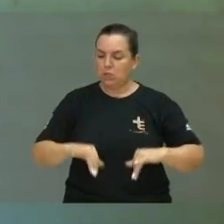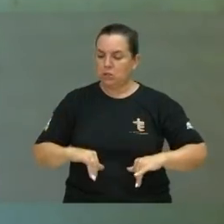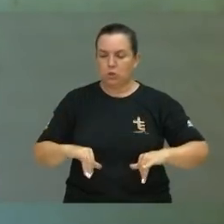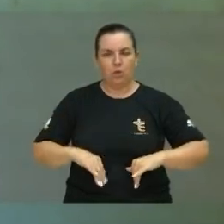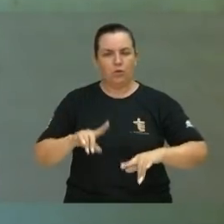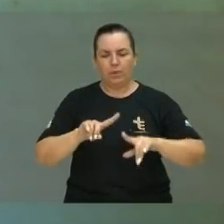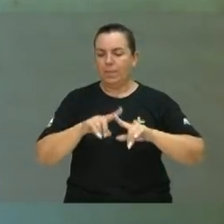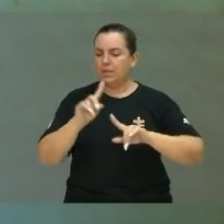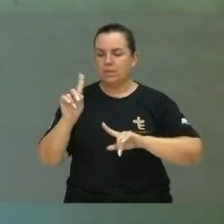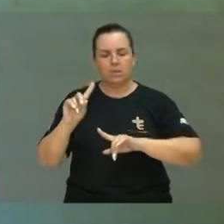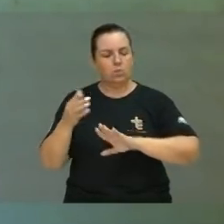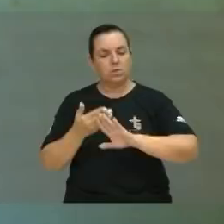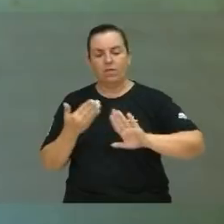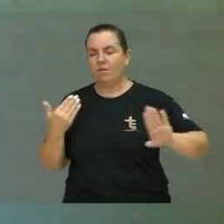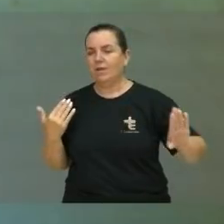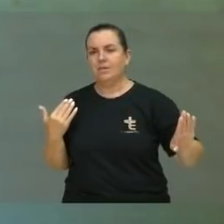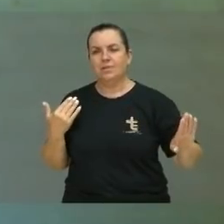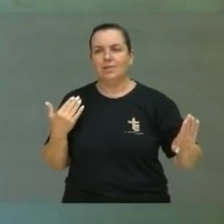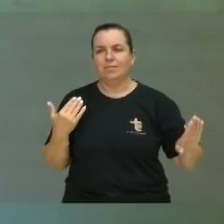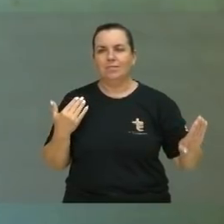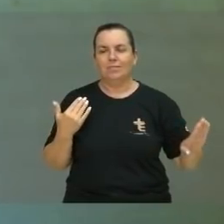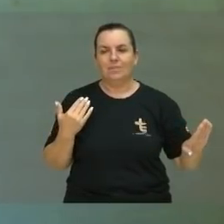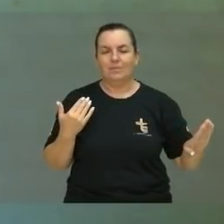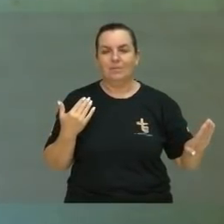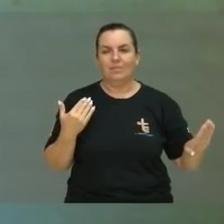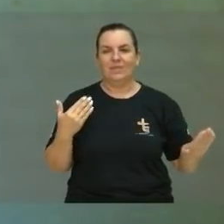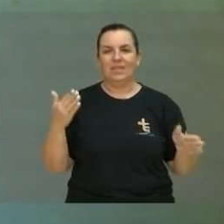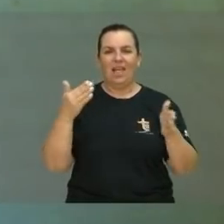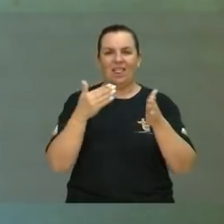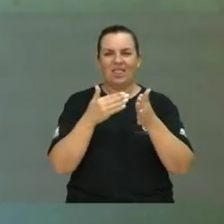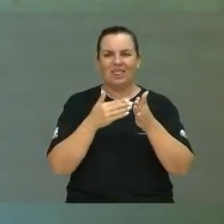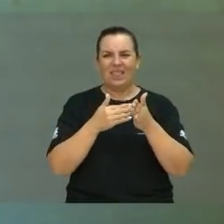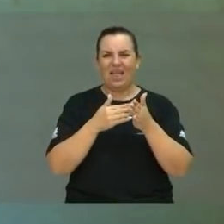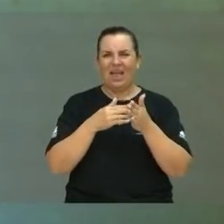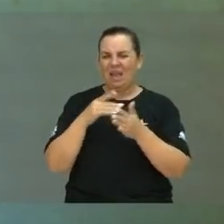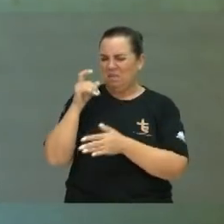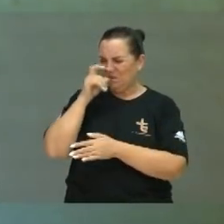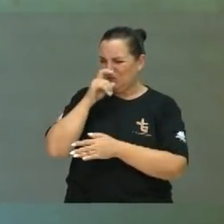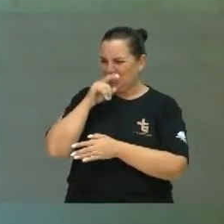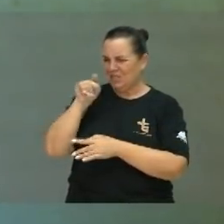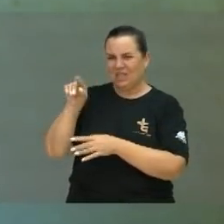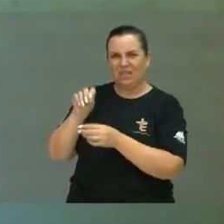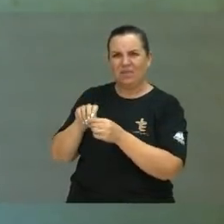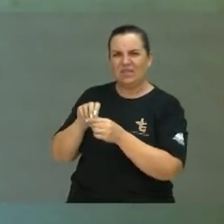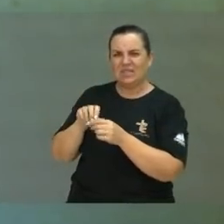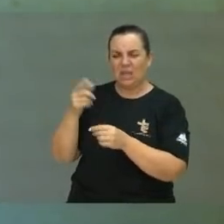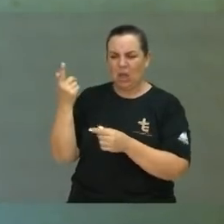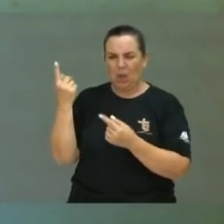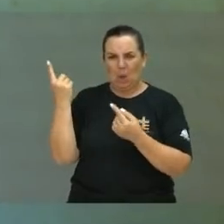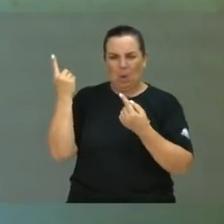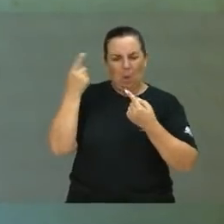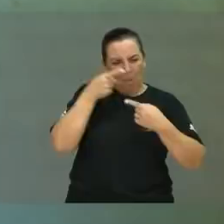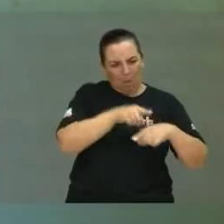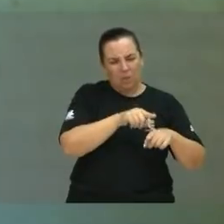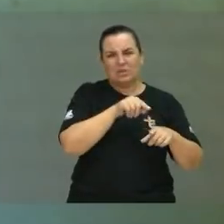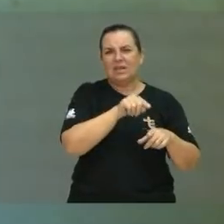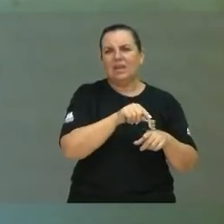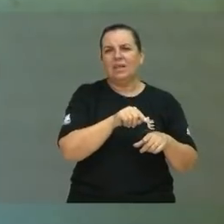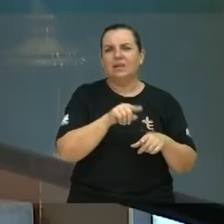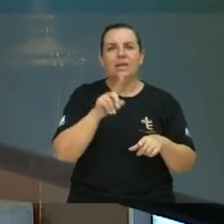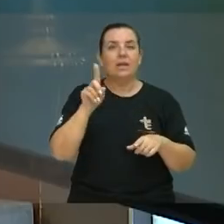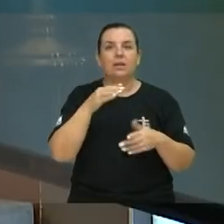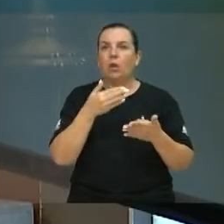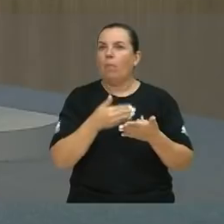mas não se afasta é até a traição que está para lhe acontecer ele